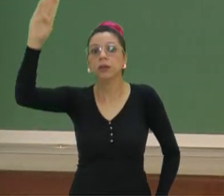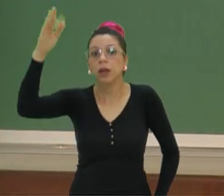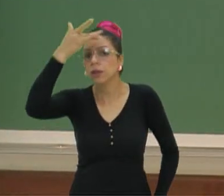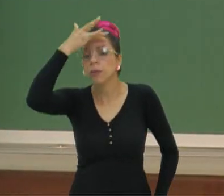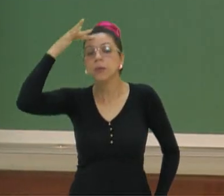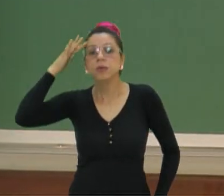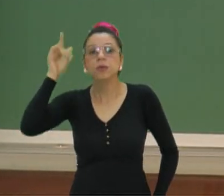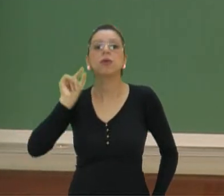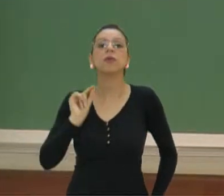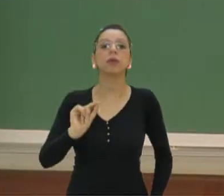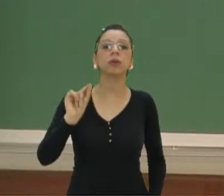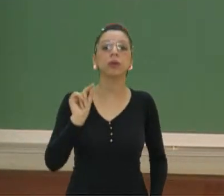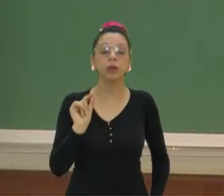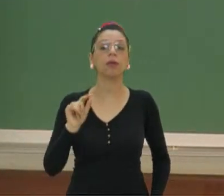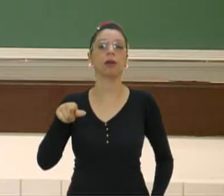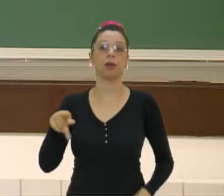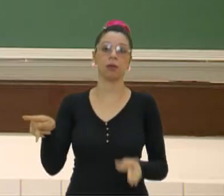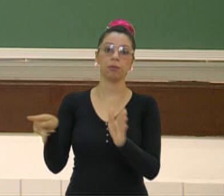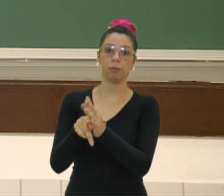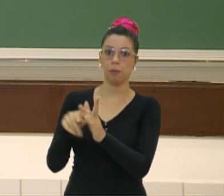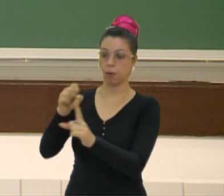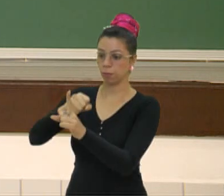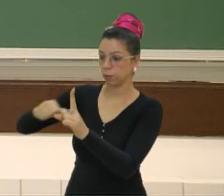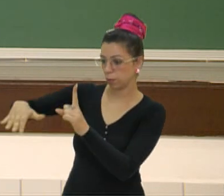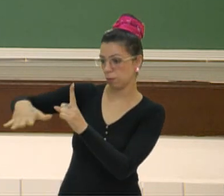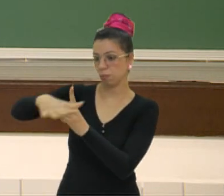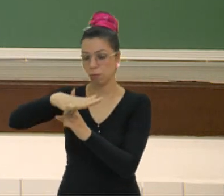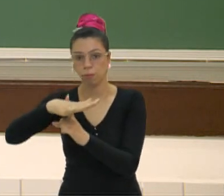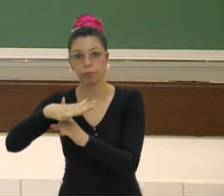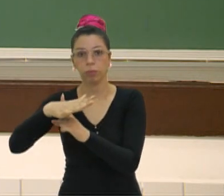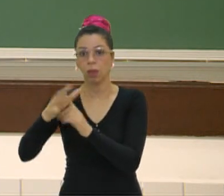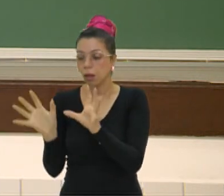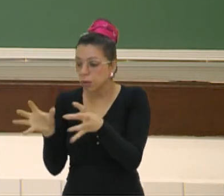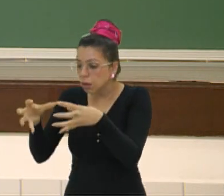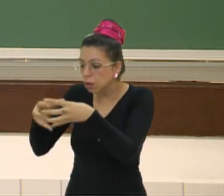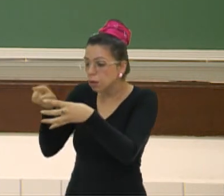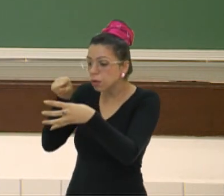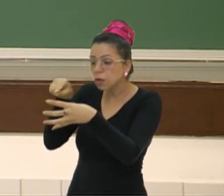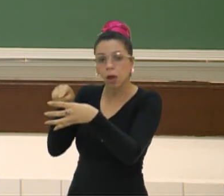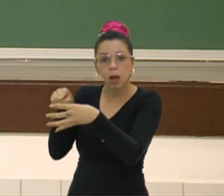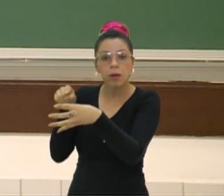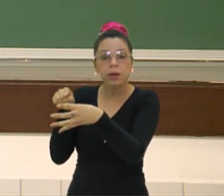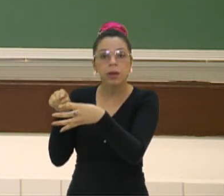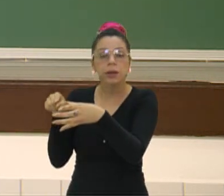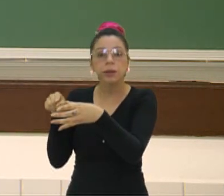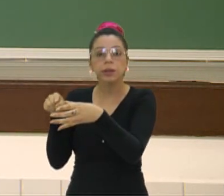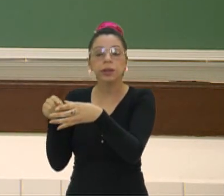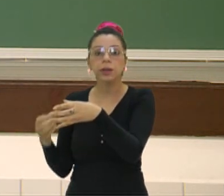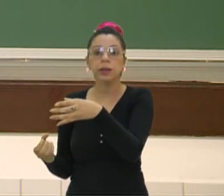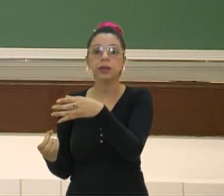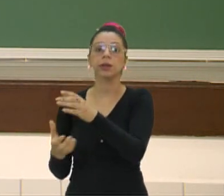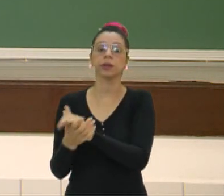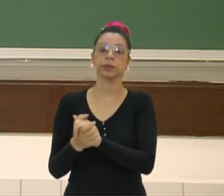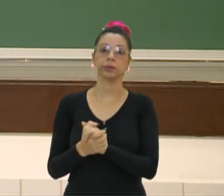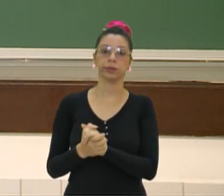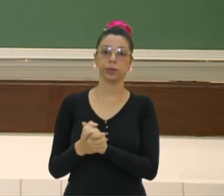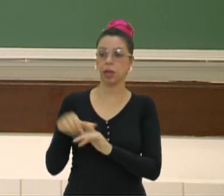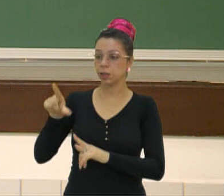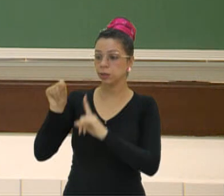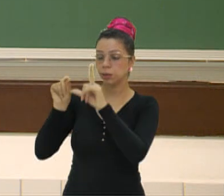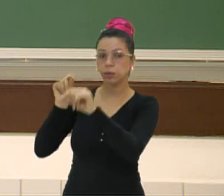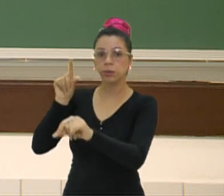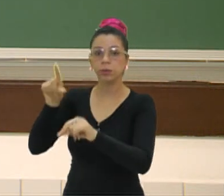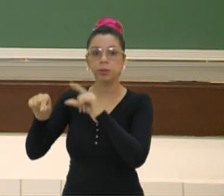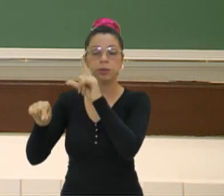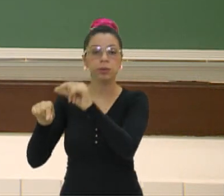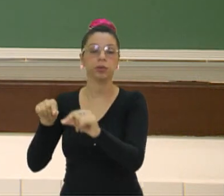eram considerados cidadãos, que se reuniam e tomavam as decisões sobre a polis. Isso de maneira direta. As decisões